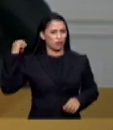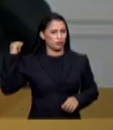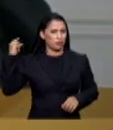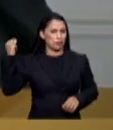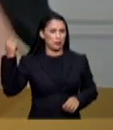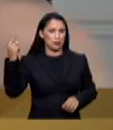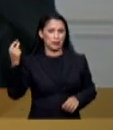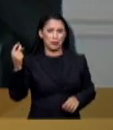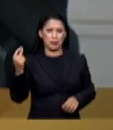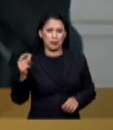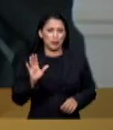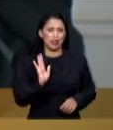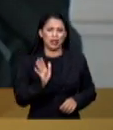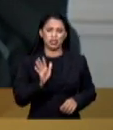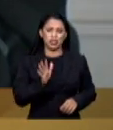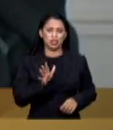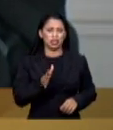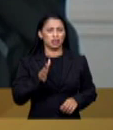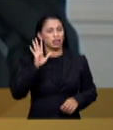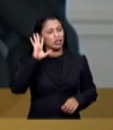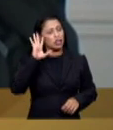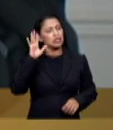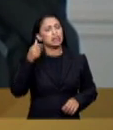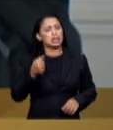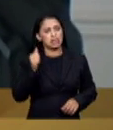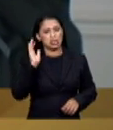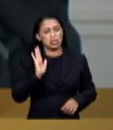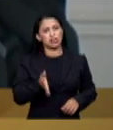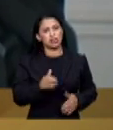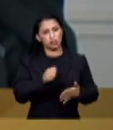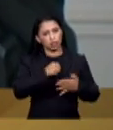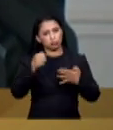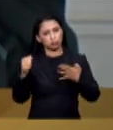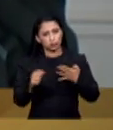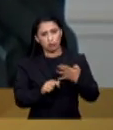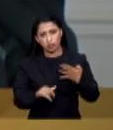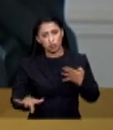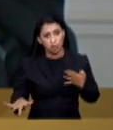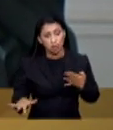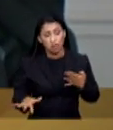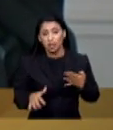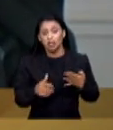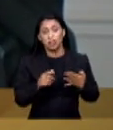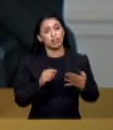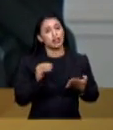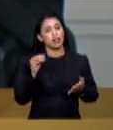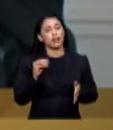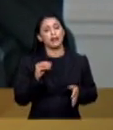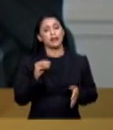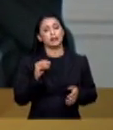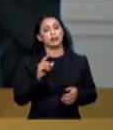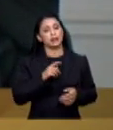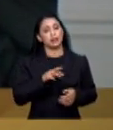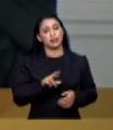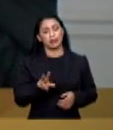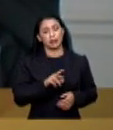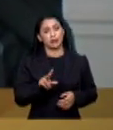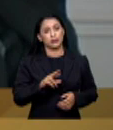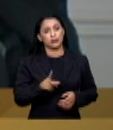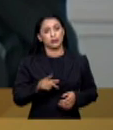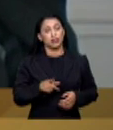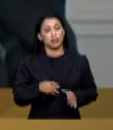tem posicionamento fixado, o entendimento de que não cabe a fixação de verba de sucumbência na via